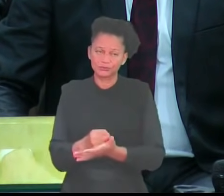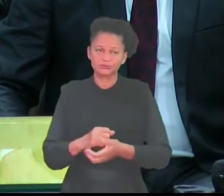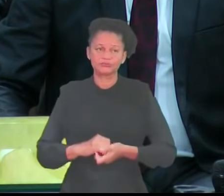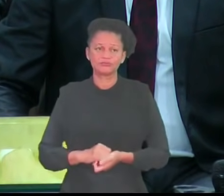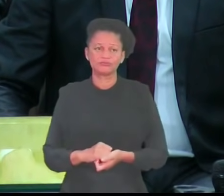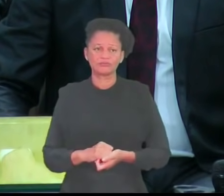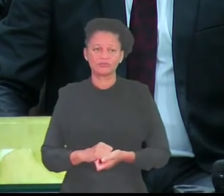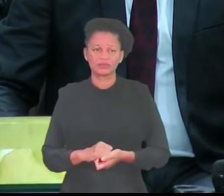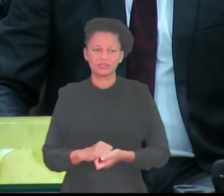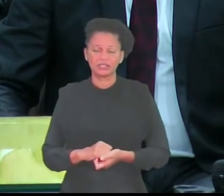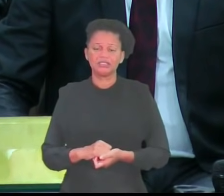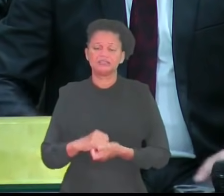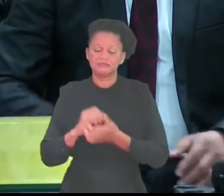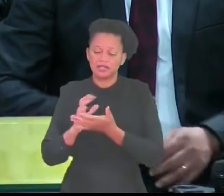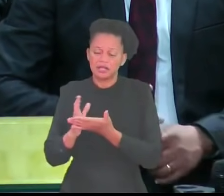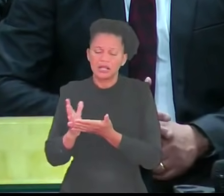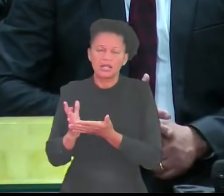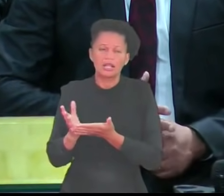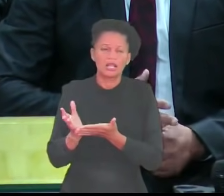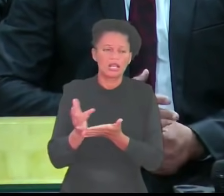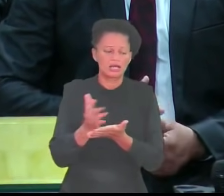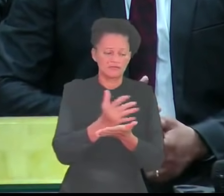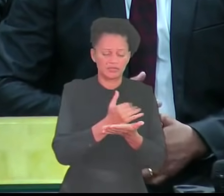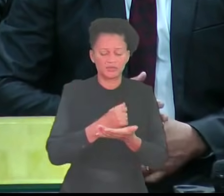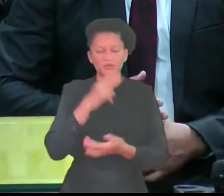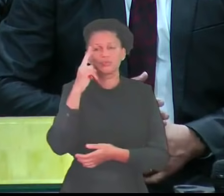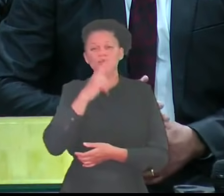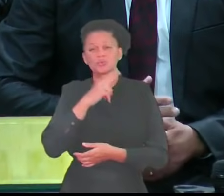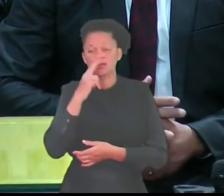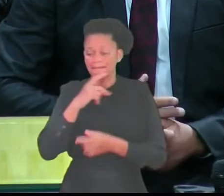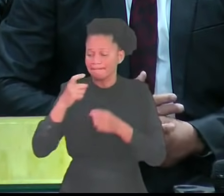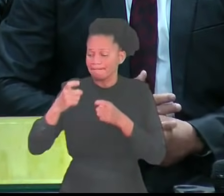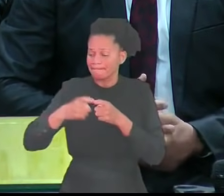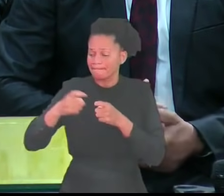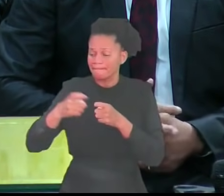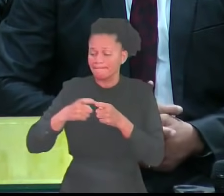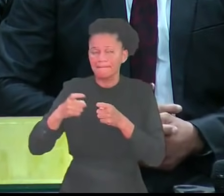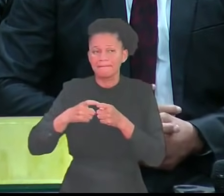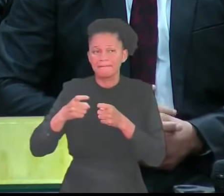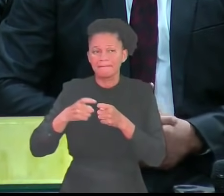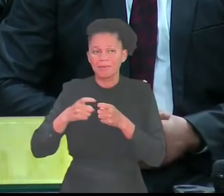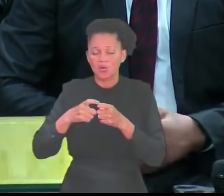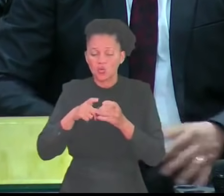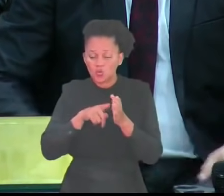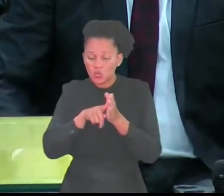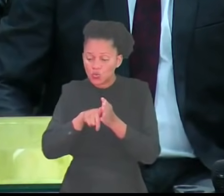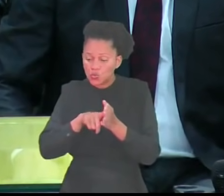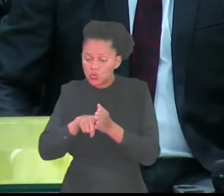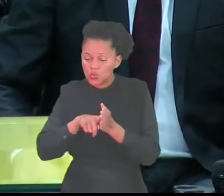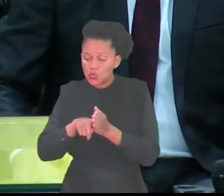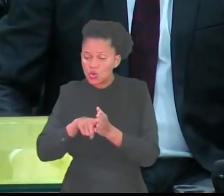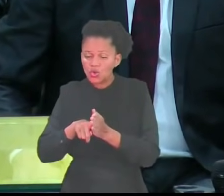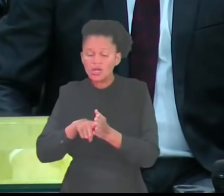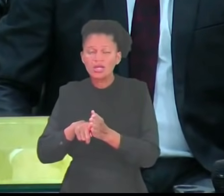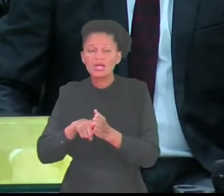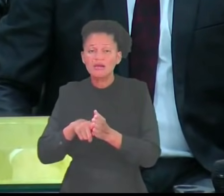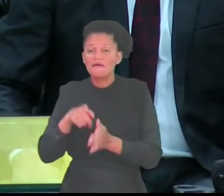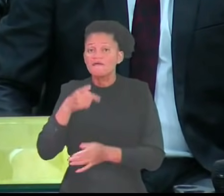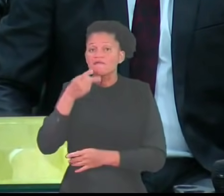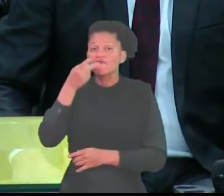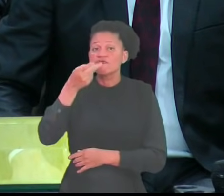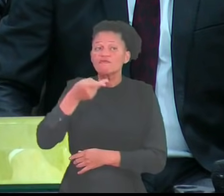Estão fazendo levantamento, mas o caso é urgente, e os médicos estão tirando o último exame para